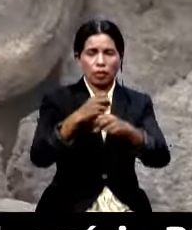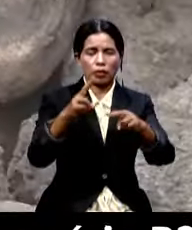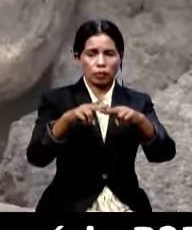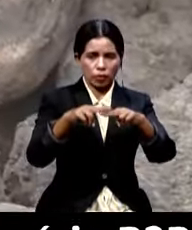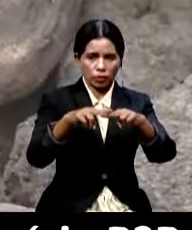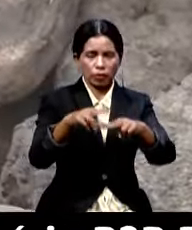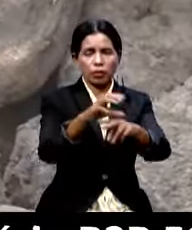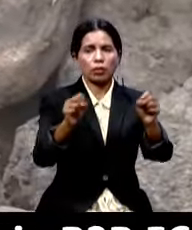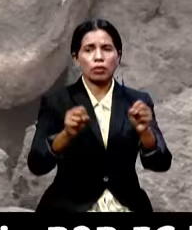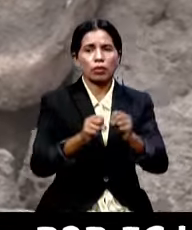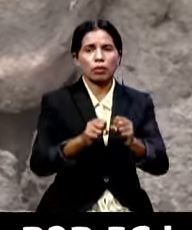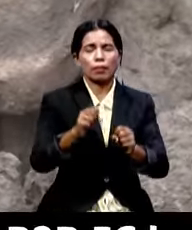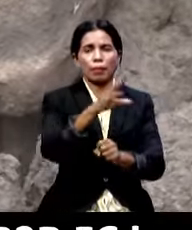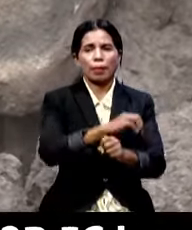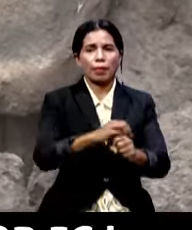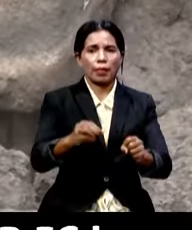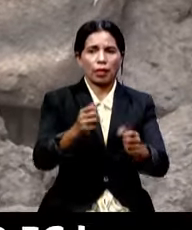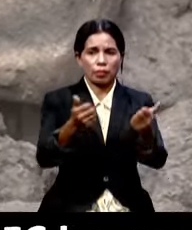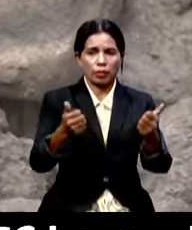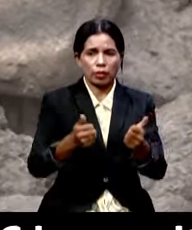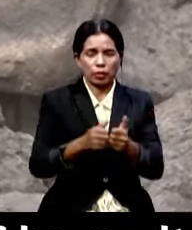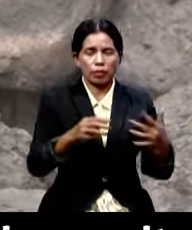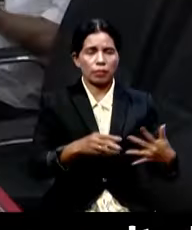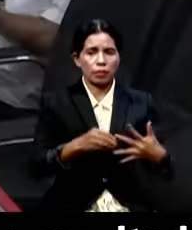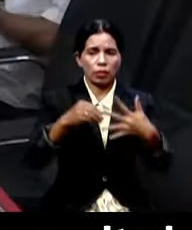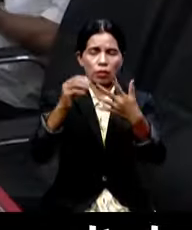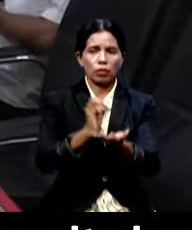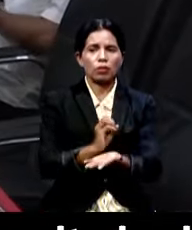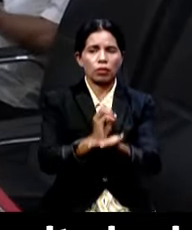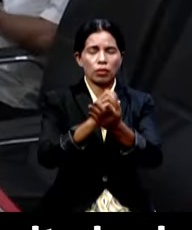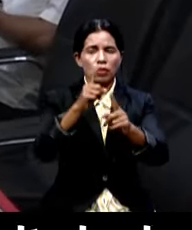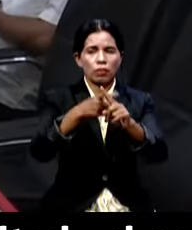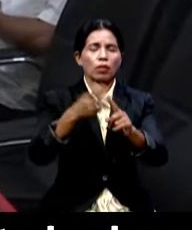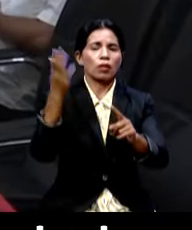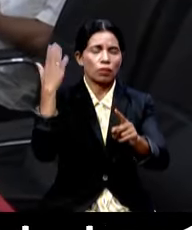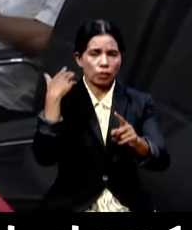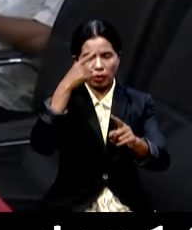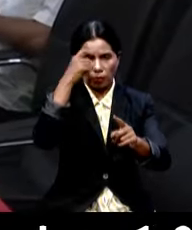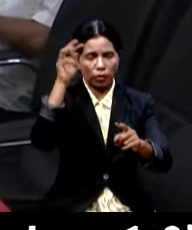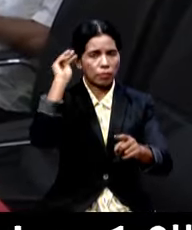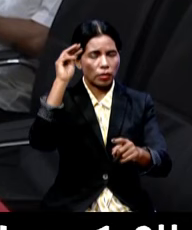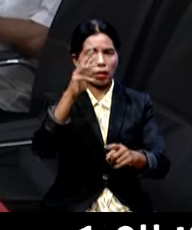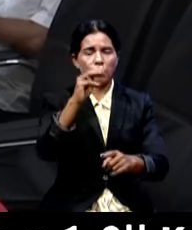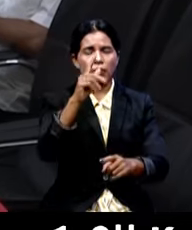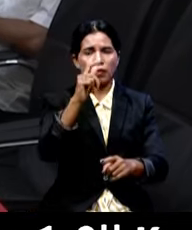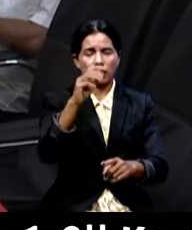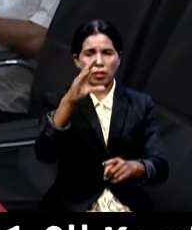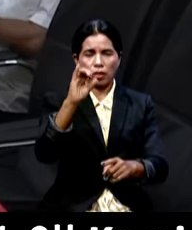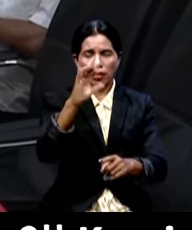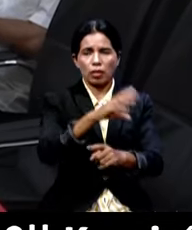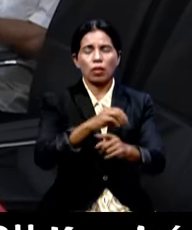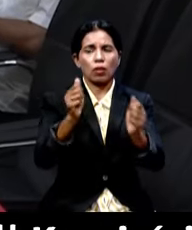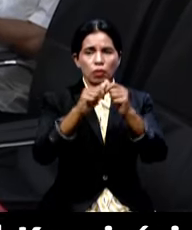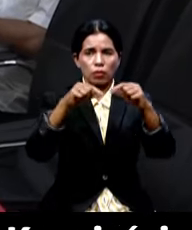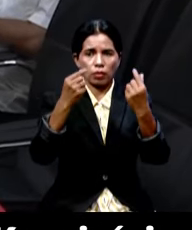Taiboko, sub-região Pante Makassar, região administrativa especial do Xambeno, e a Fulancoto Tabané, Ministro do Comércio e da Indústria, Nino Pereira, a